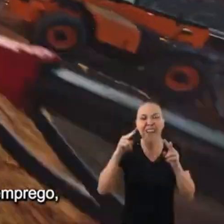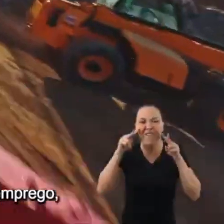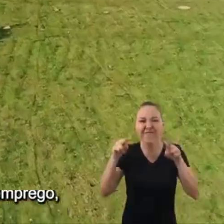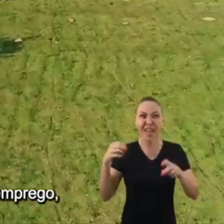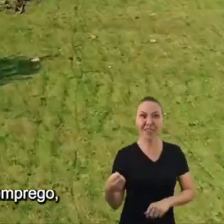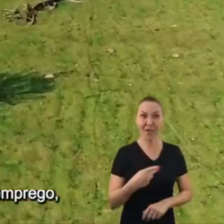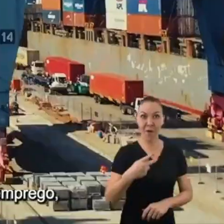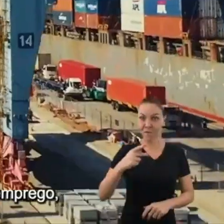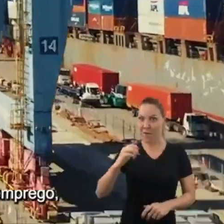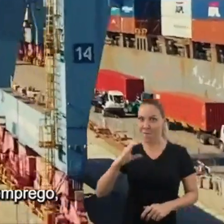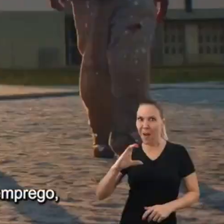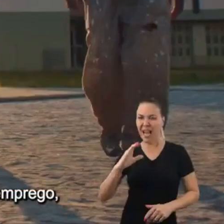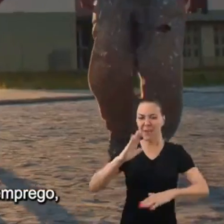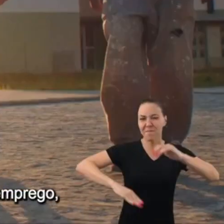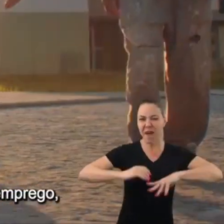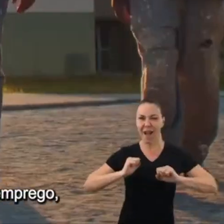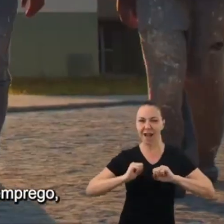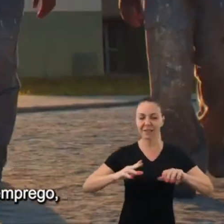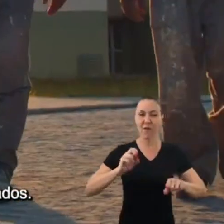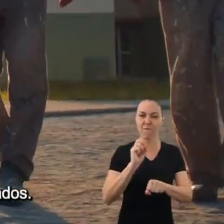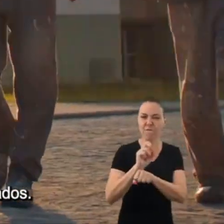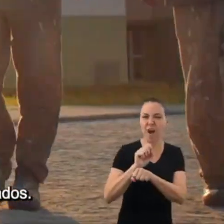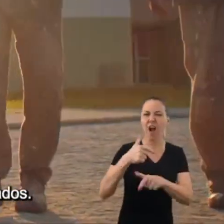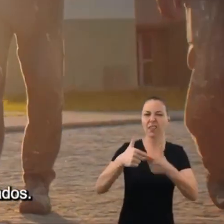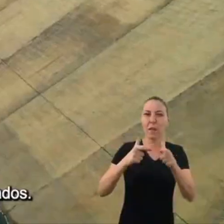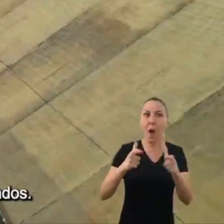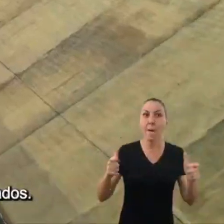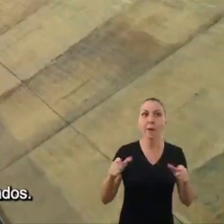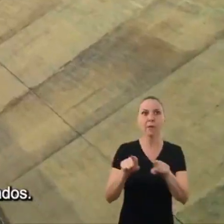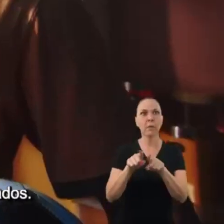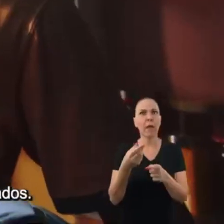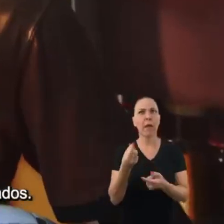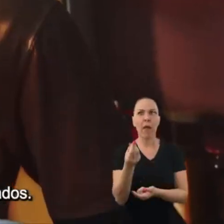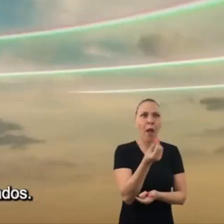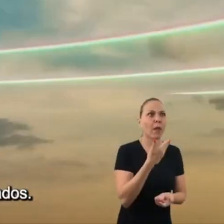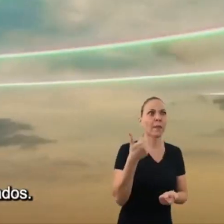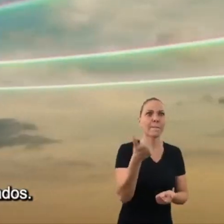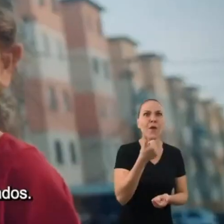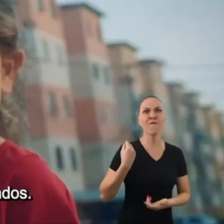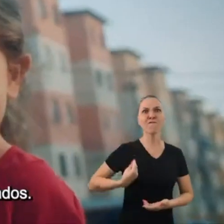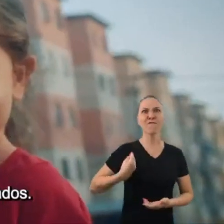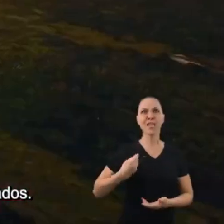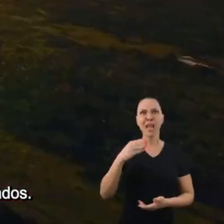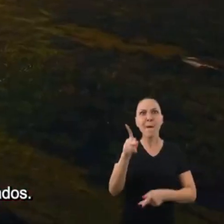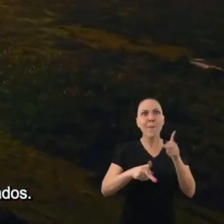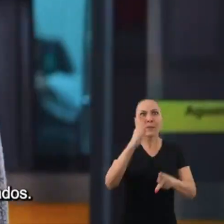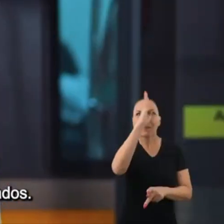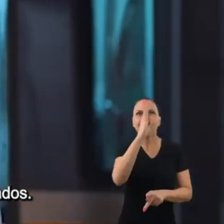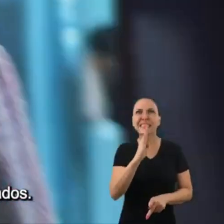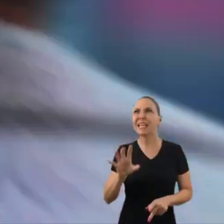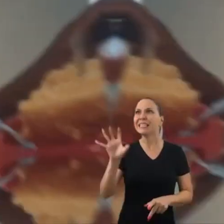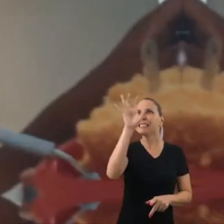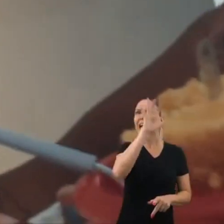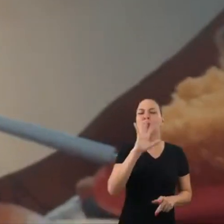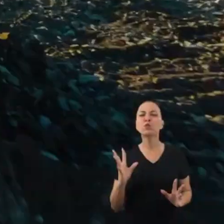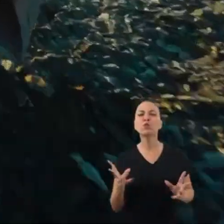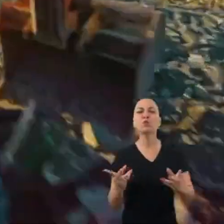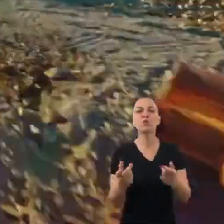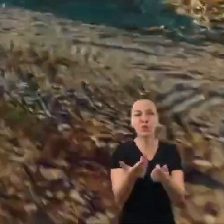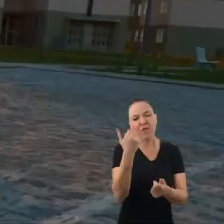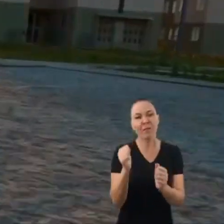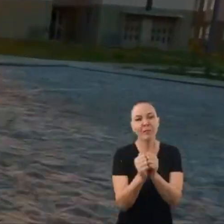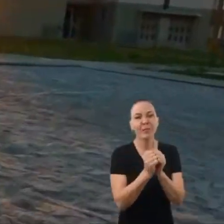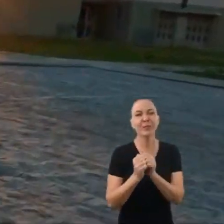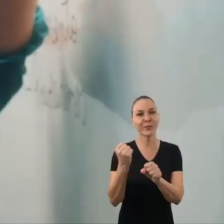ver o novo PAC em ação, gerando emprego, renda e melhorando a vida dos brasileiros em todos os estados. Vamos